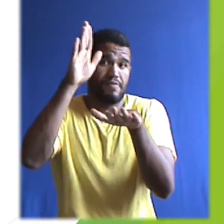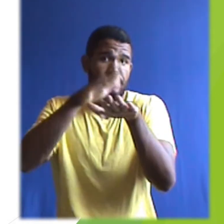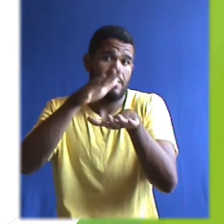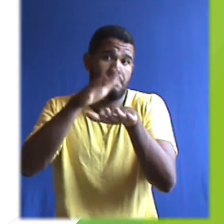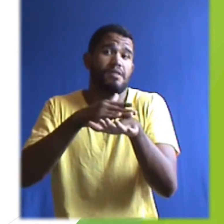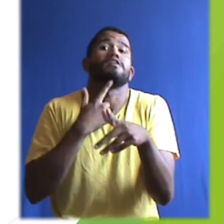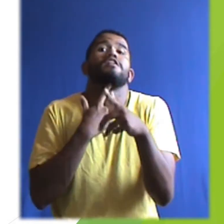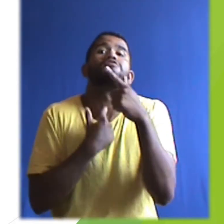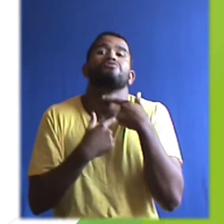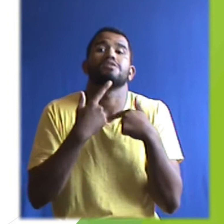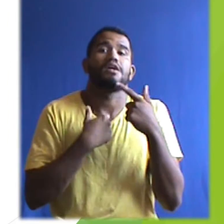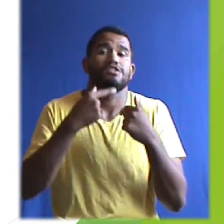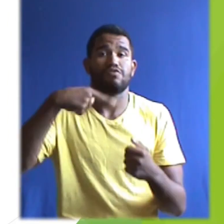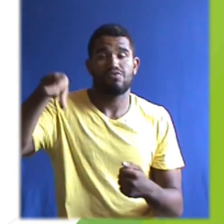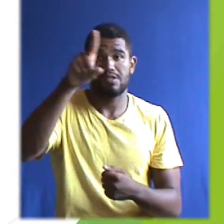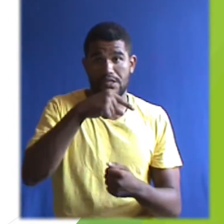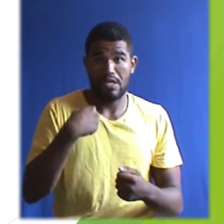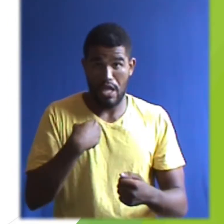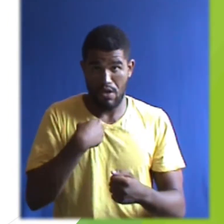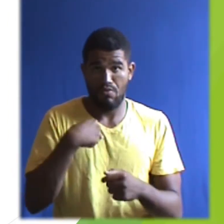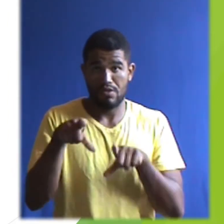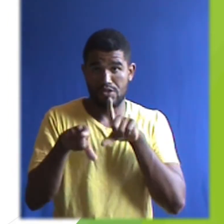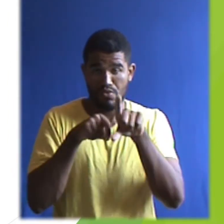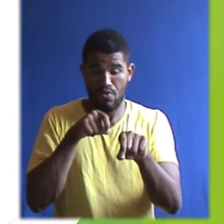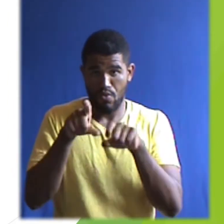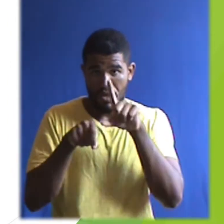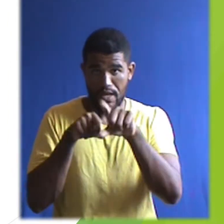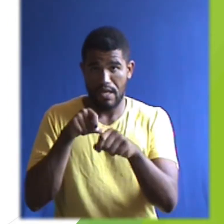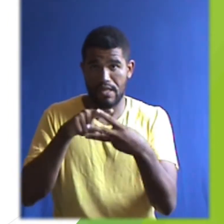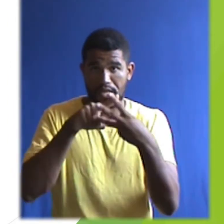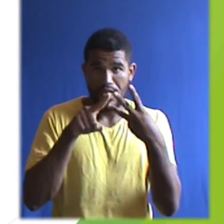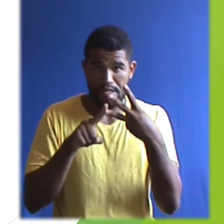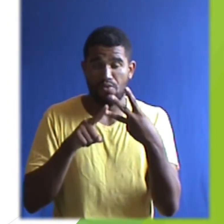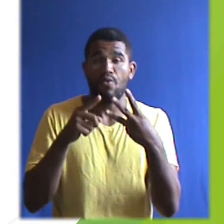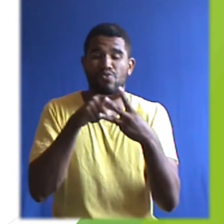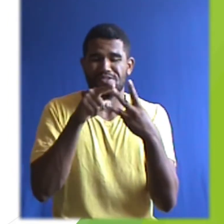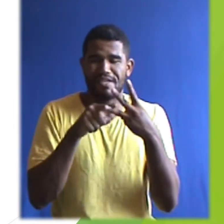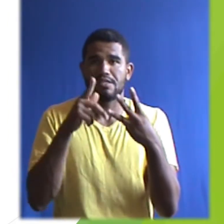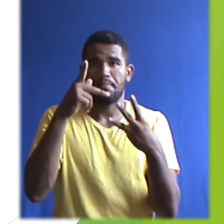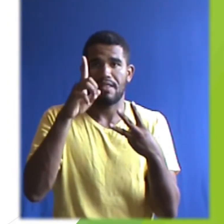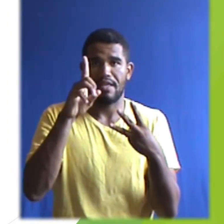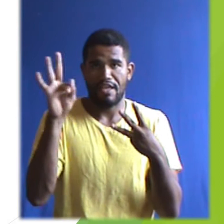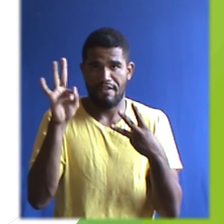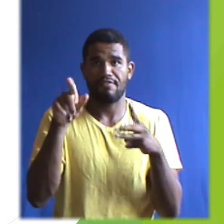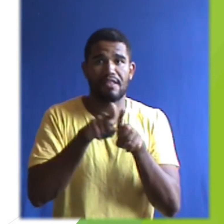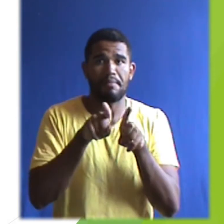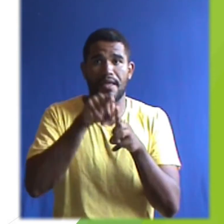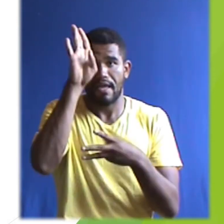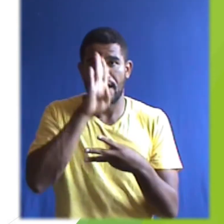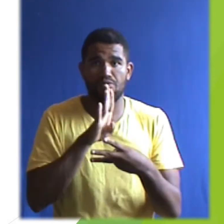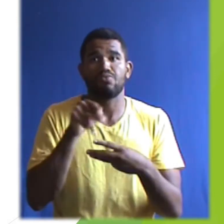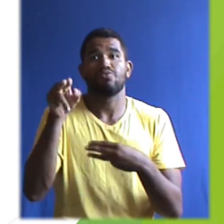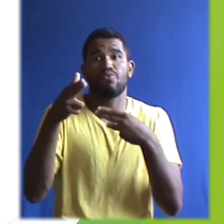e complementar, escolhi 3 materiais que dialogam com essa bibliografia básica e complementar. São materiais em